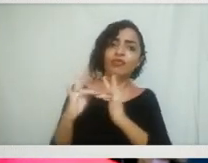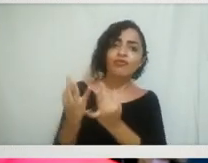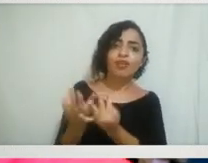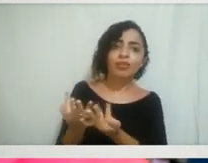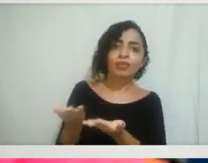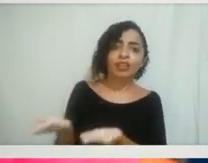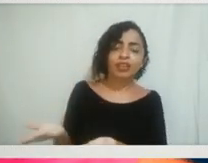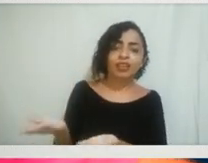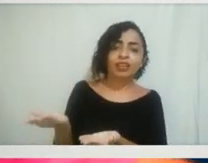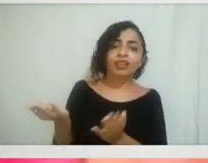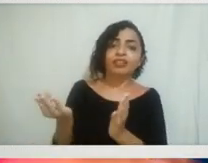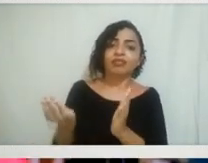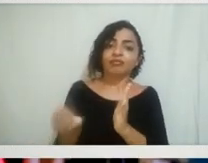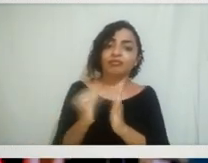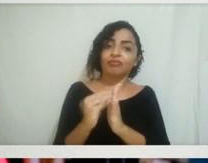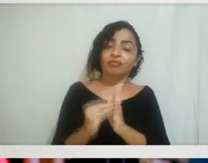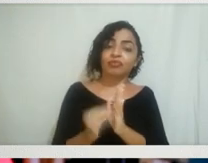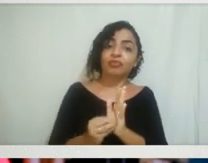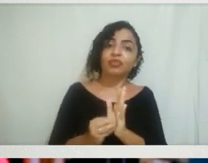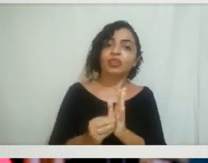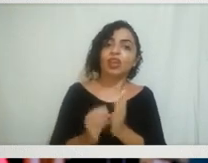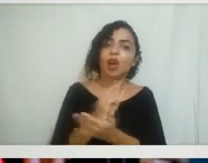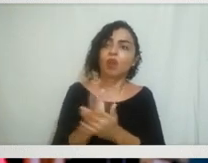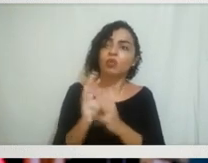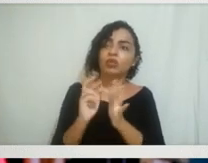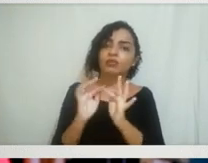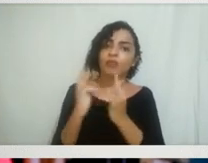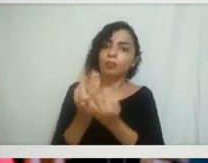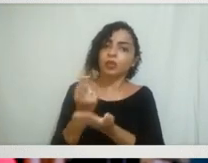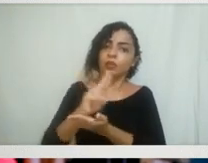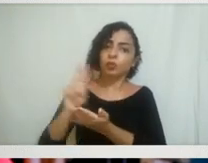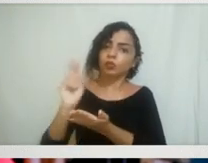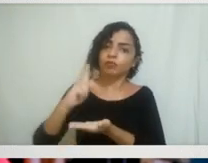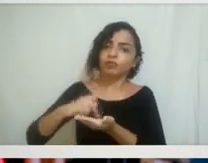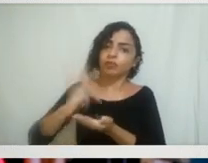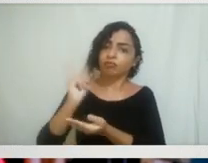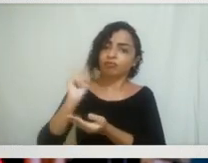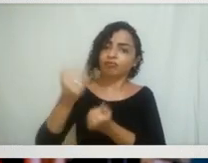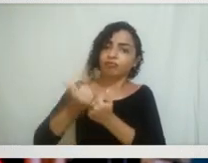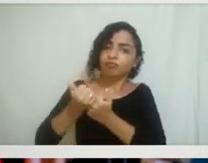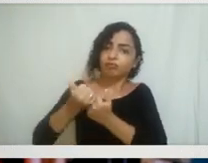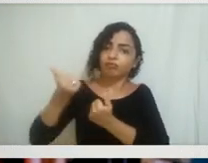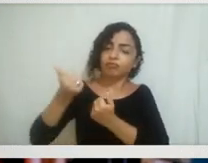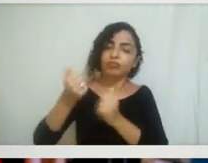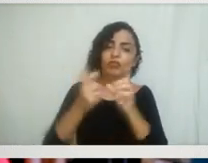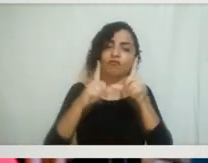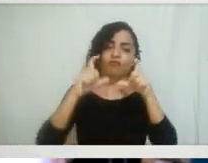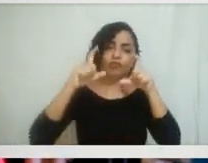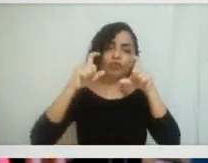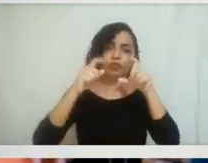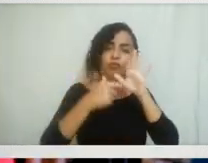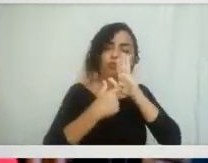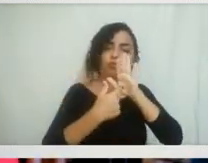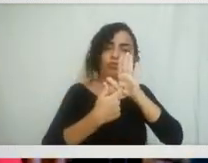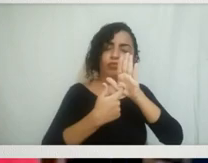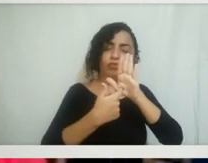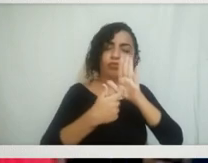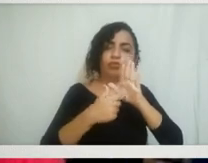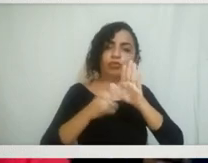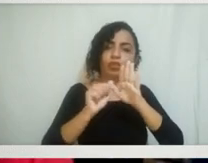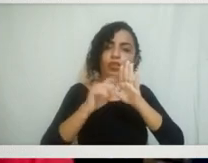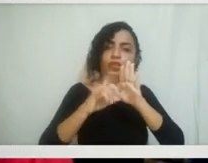daquelas famílias que estão todas aqui, inclusive sob pseudônimo. É muito interessante aqui a fotinha deles